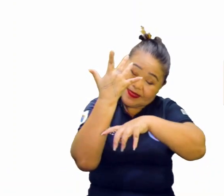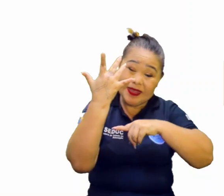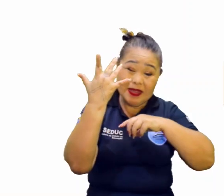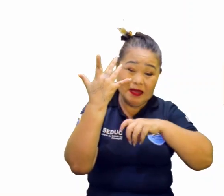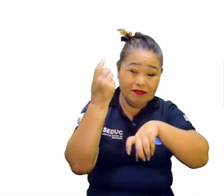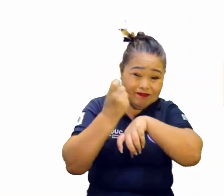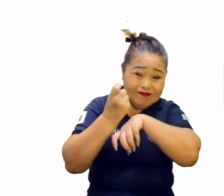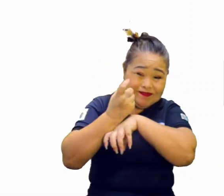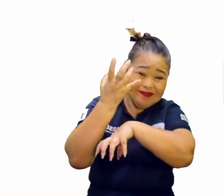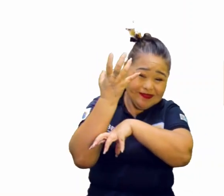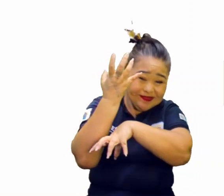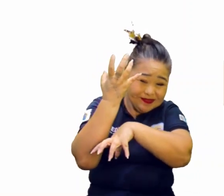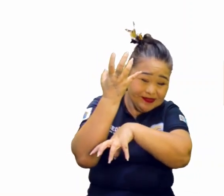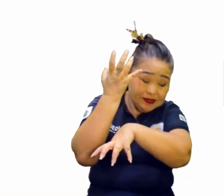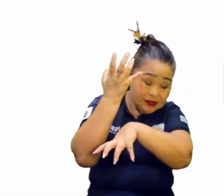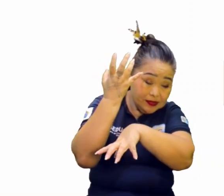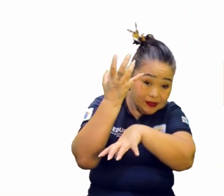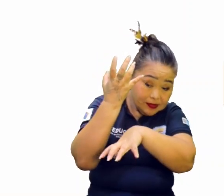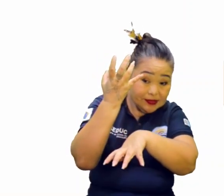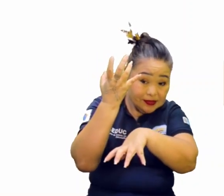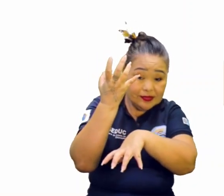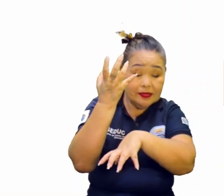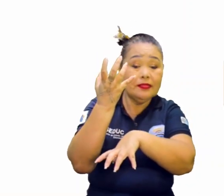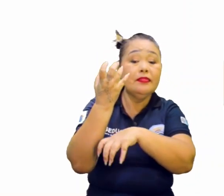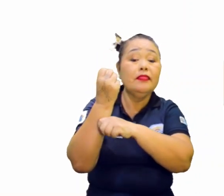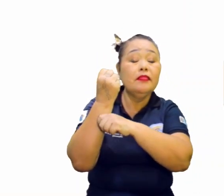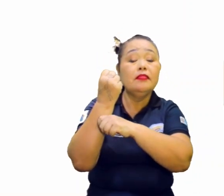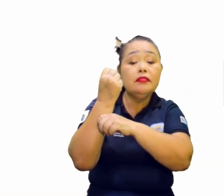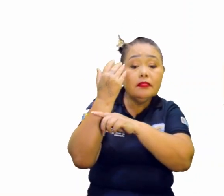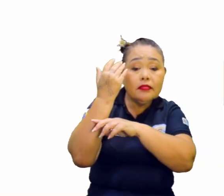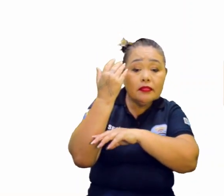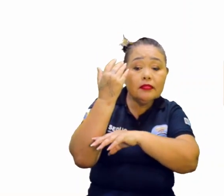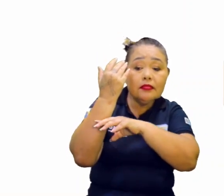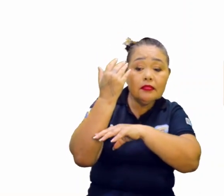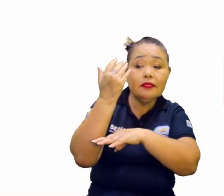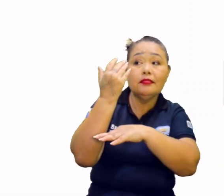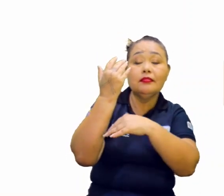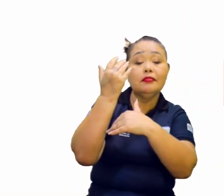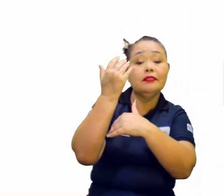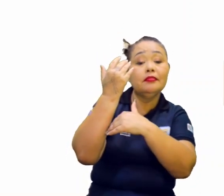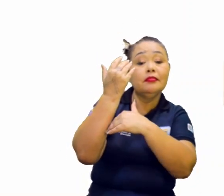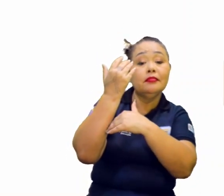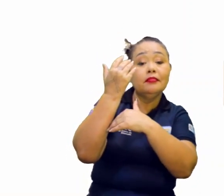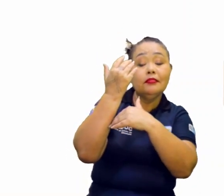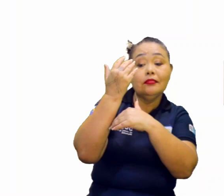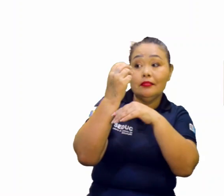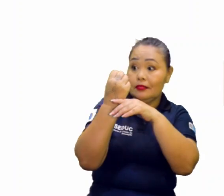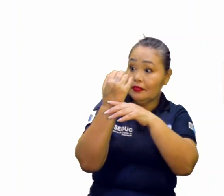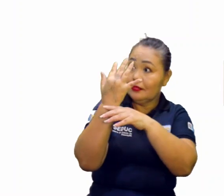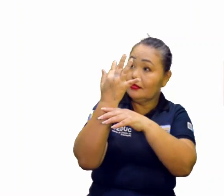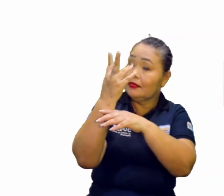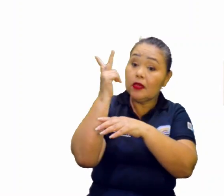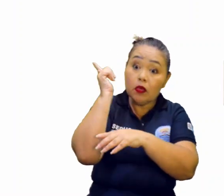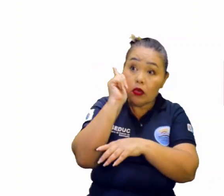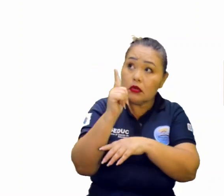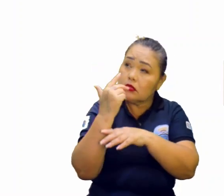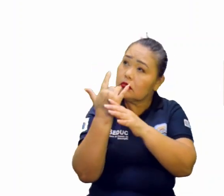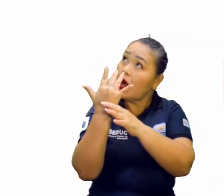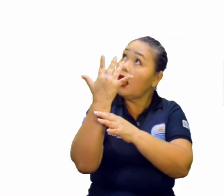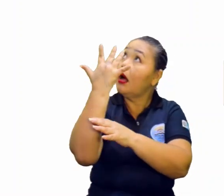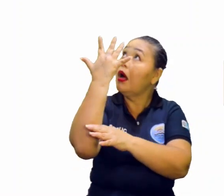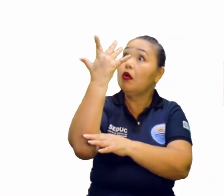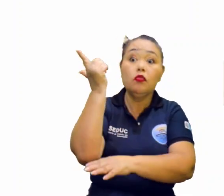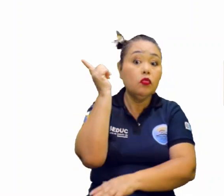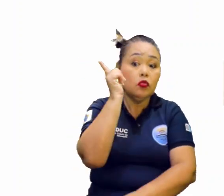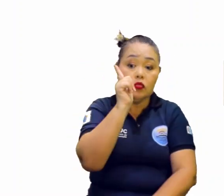uma resistência nos primeiros centímetros desse solo. Esse vegetal vai conseguir, gente, se desenvolver? Olha